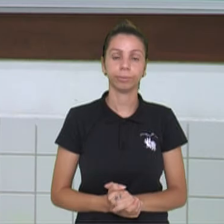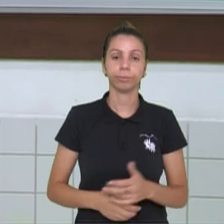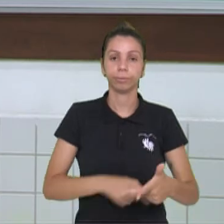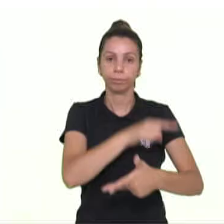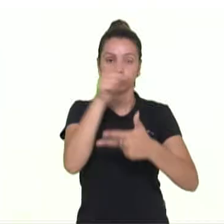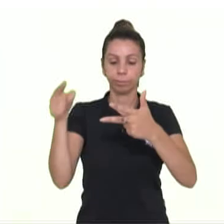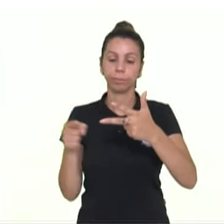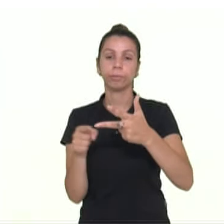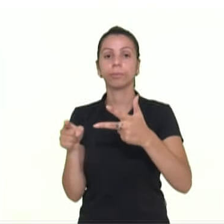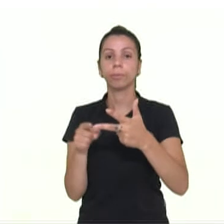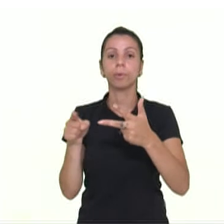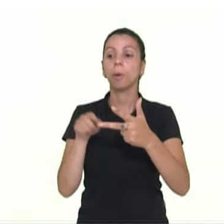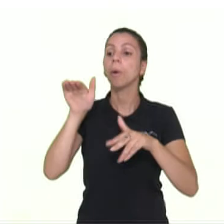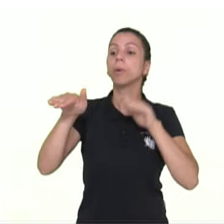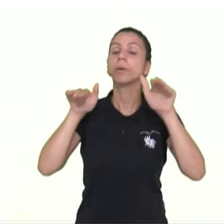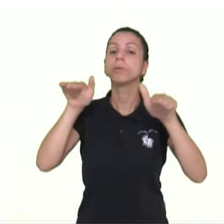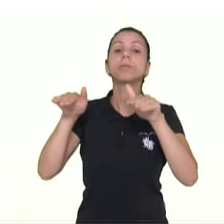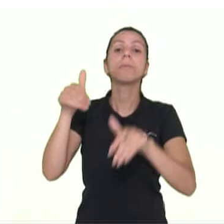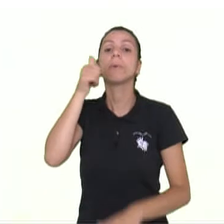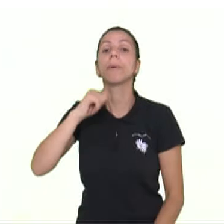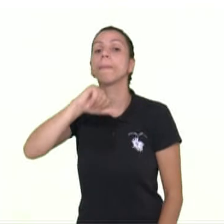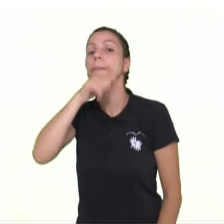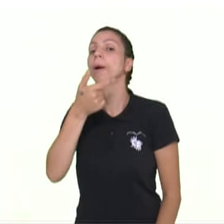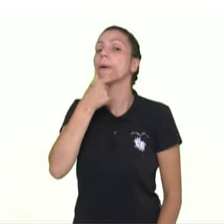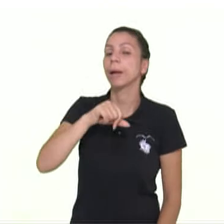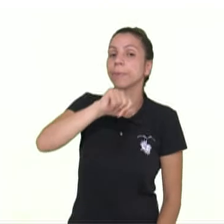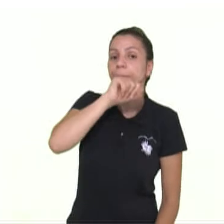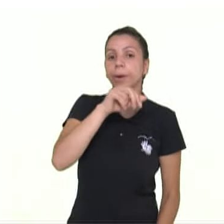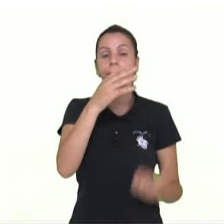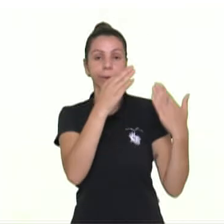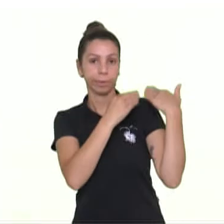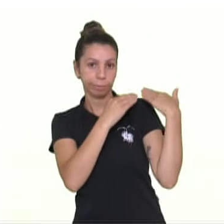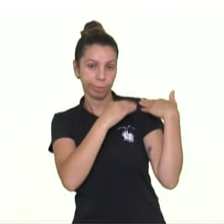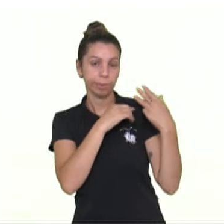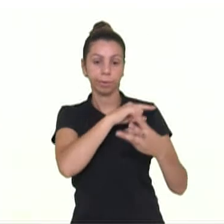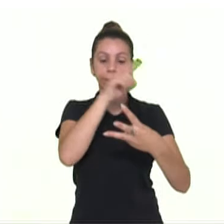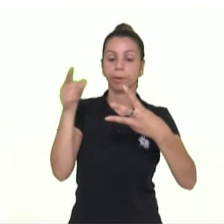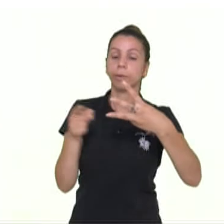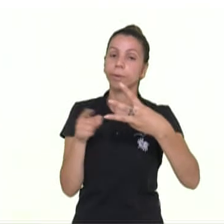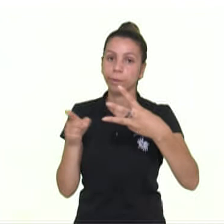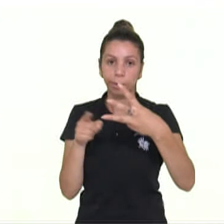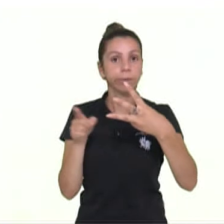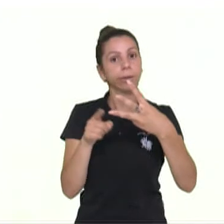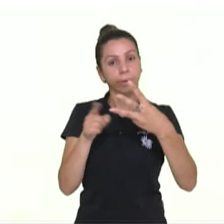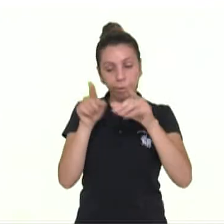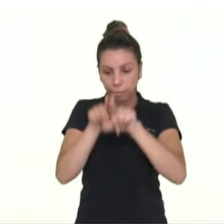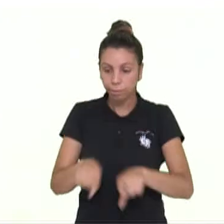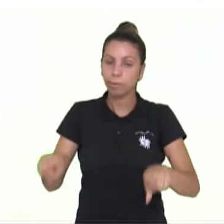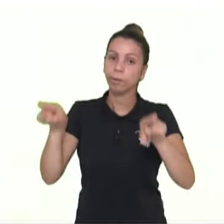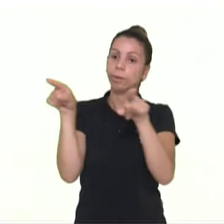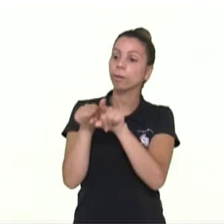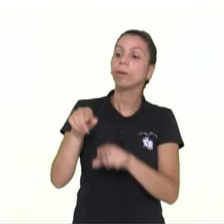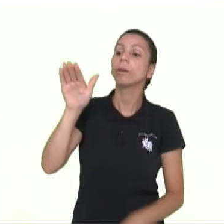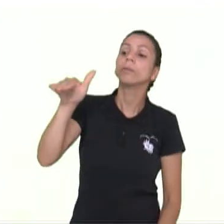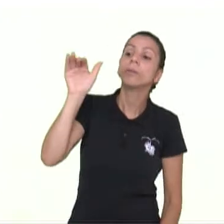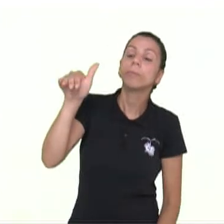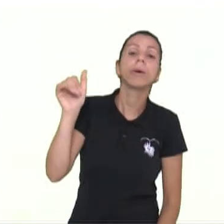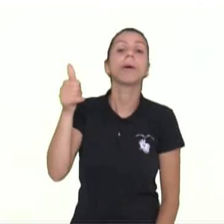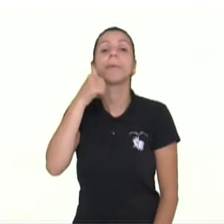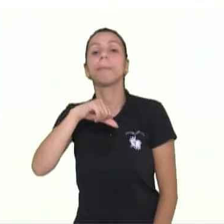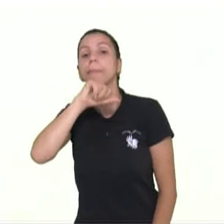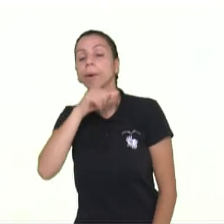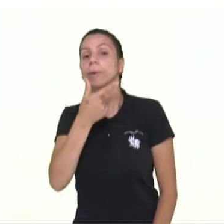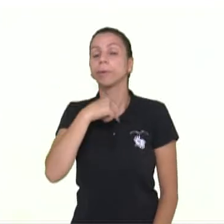Terceiro, convocar os pais ou responsáveis. Aí, o terceiro passo para uma reincidência é convocar os seus pais e os